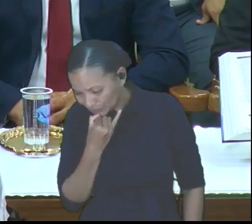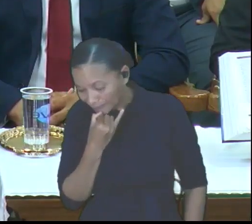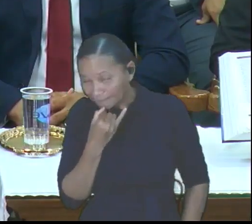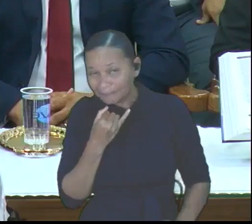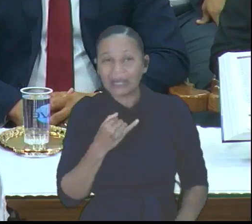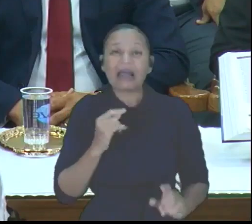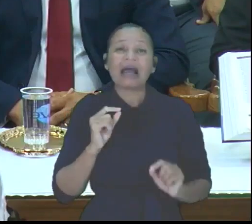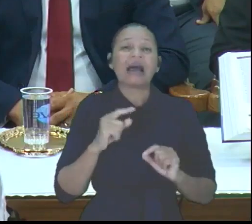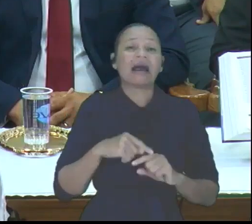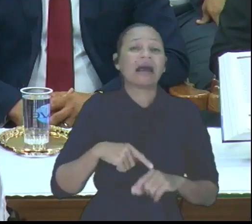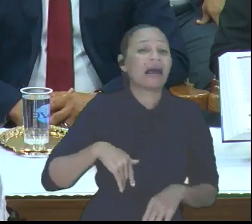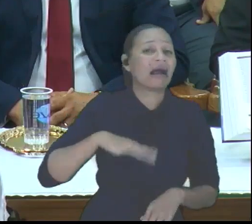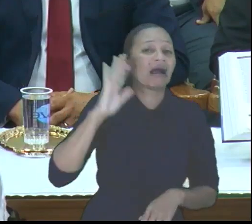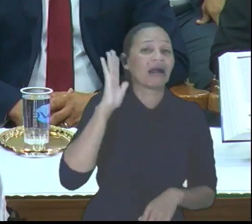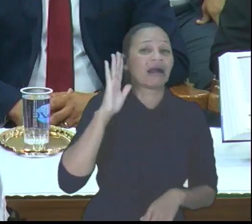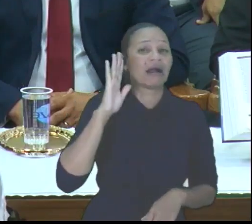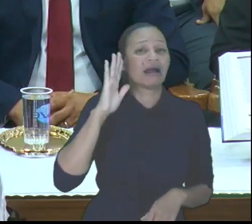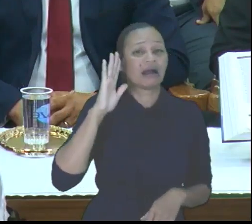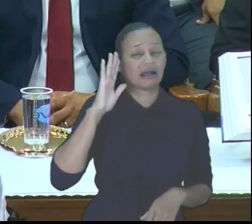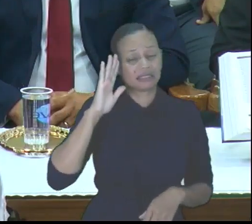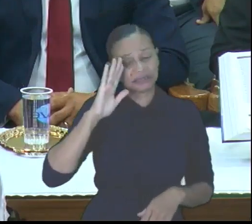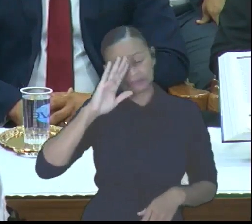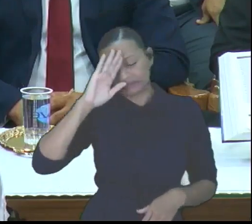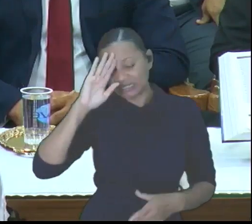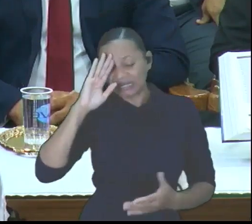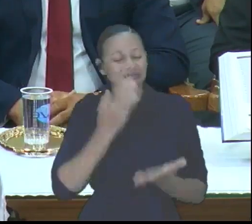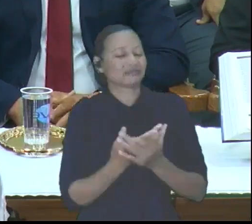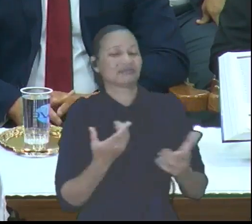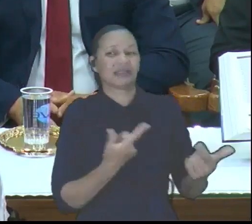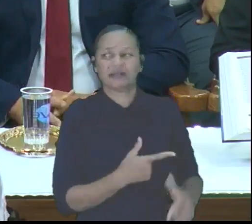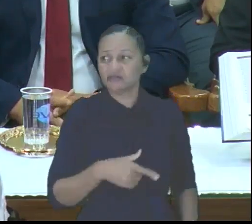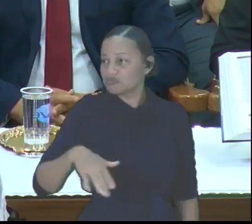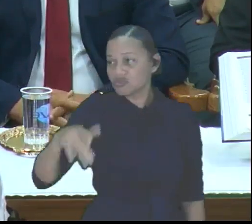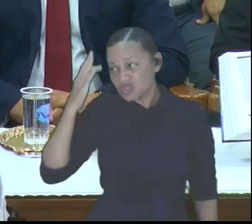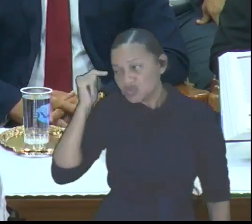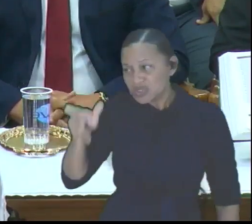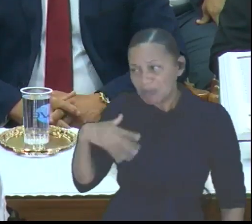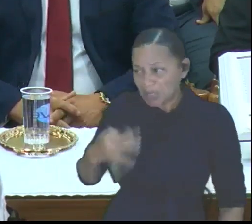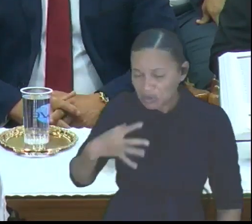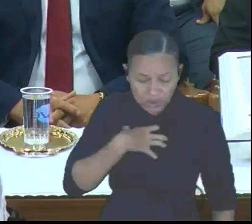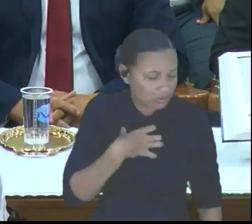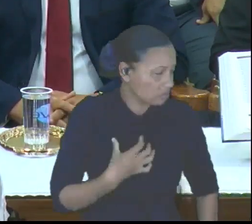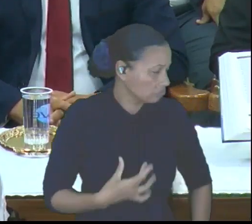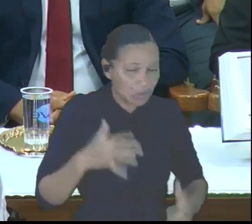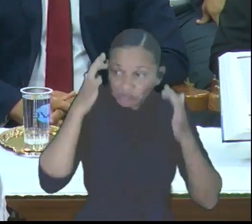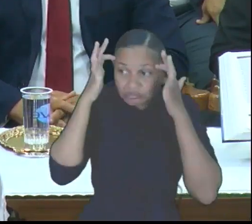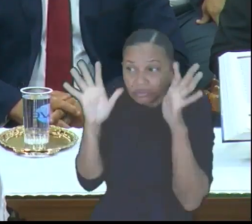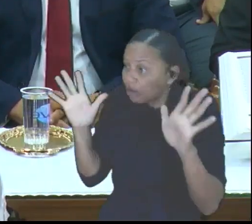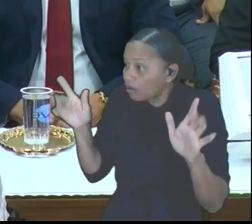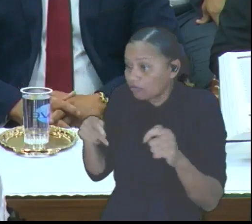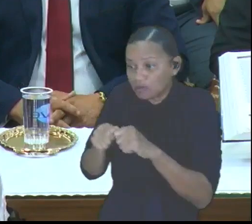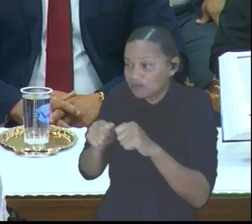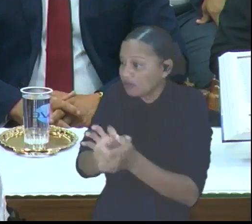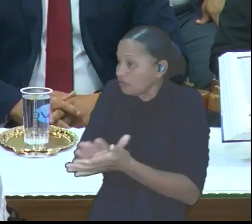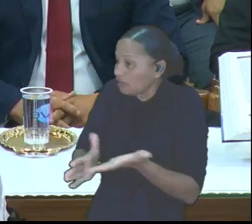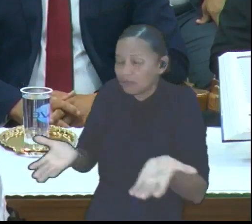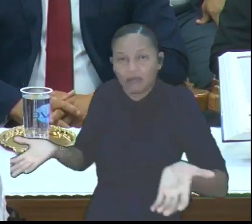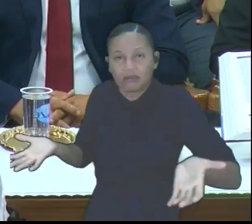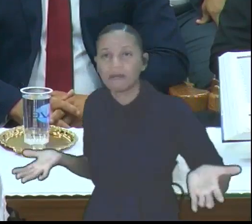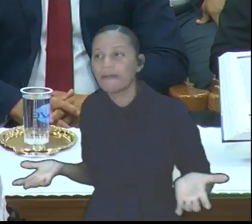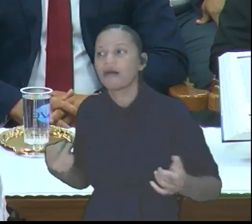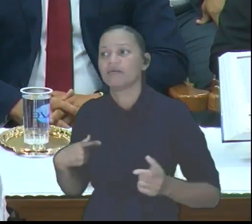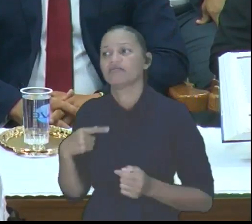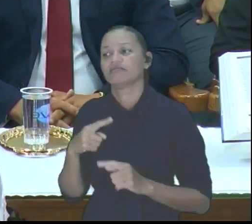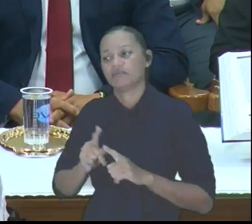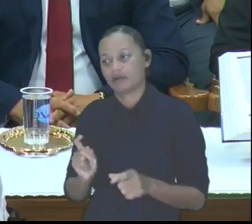incrédulo. Mas pastor, você não sabe a dor que eu estou passando, não sei, irmão. E talvez não possa fazer nada. Mas eu estou